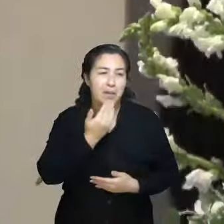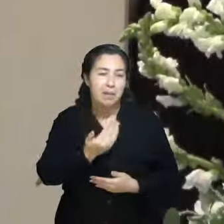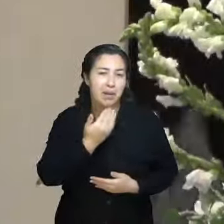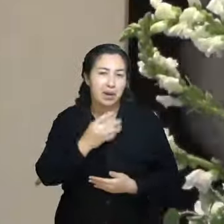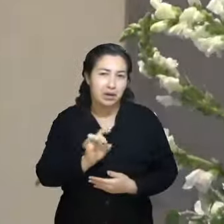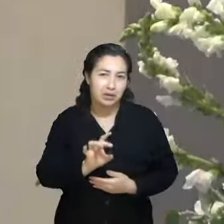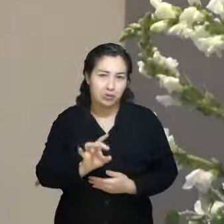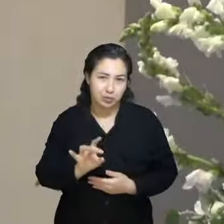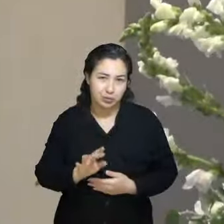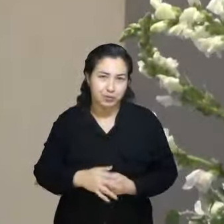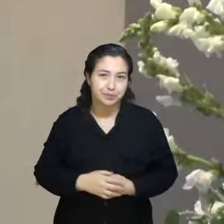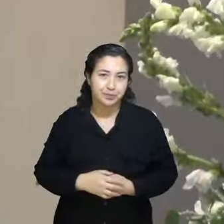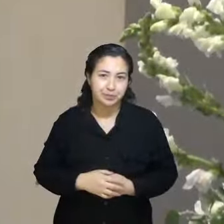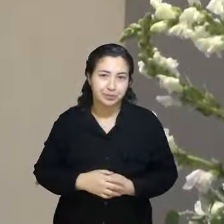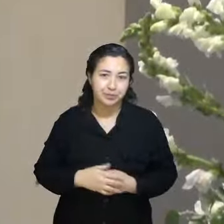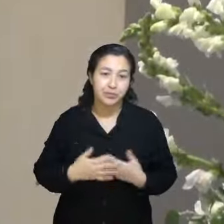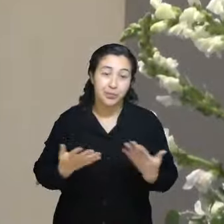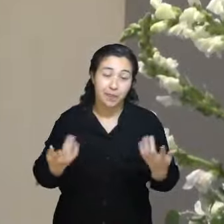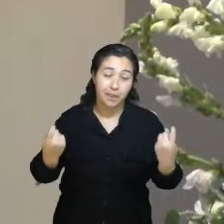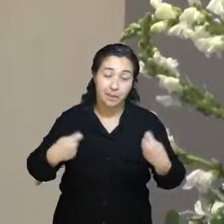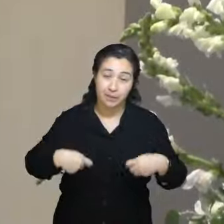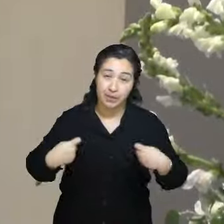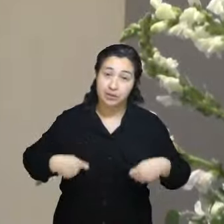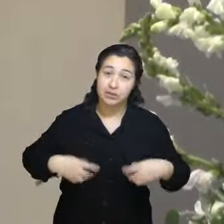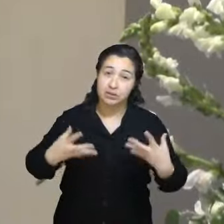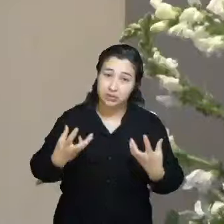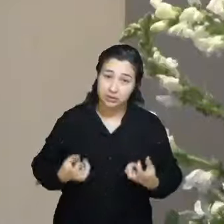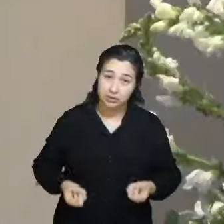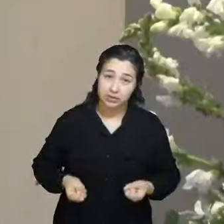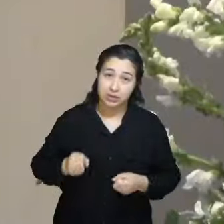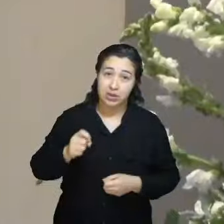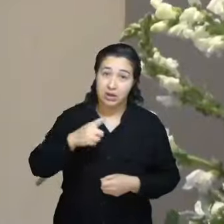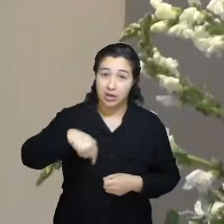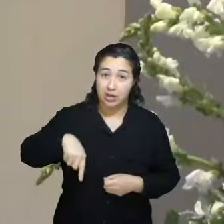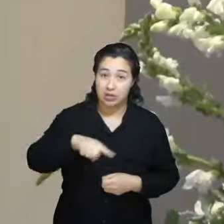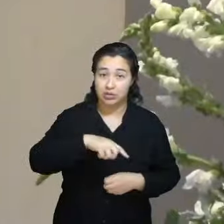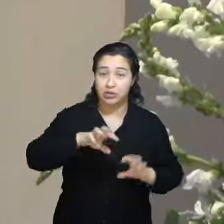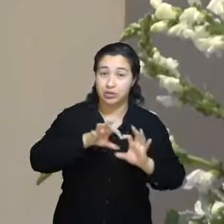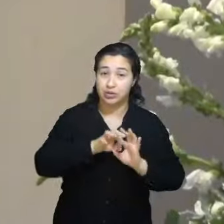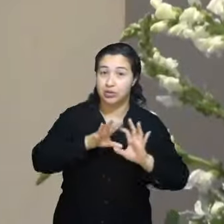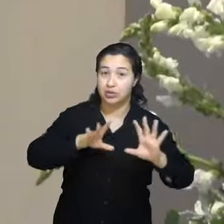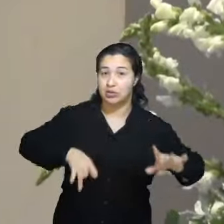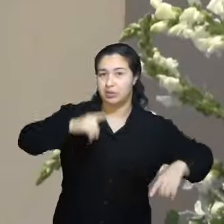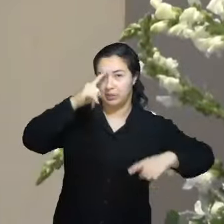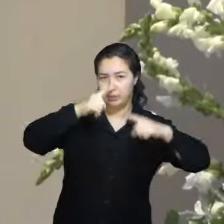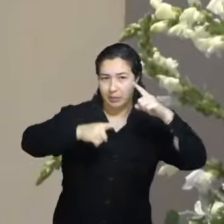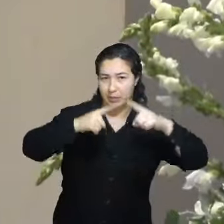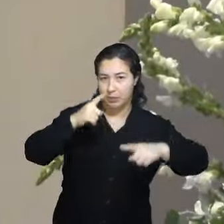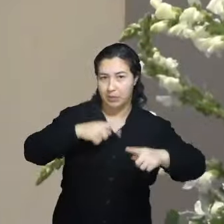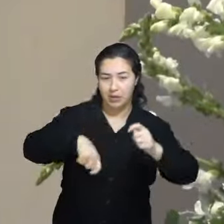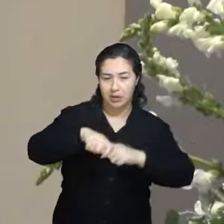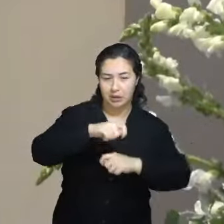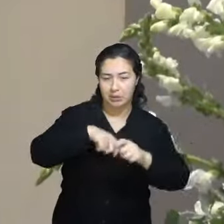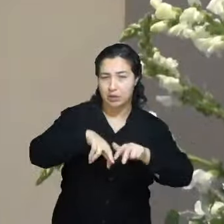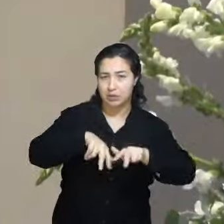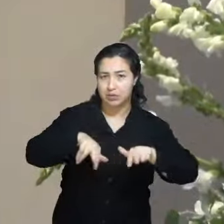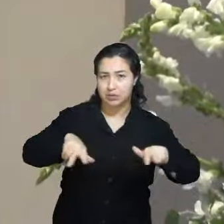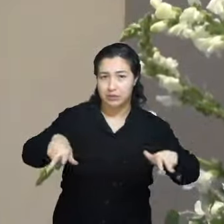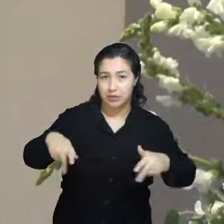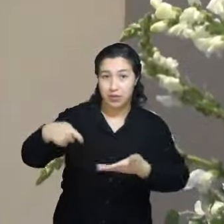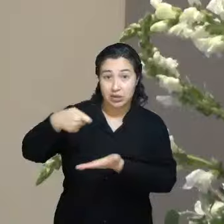admitir que se a essa autonomia nos limites em que foi conferida não satisfaz as as